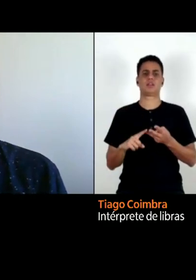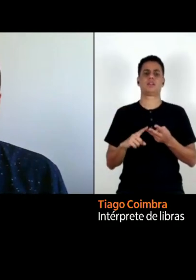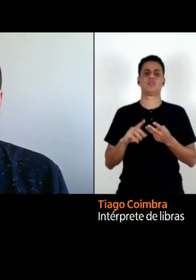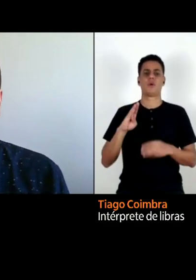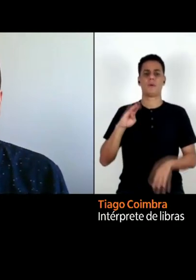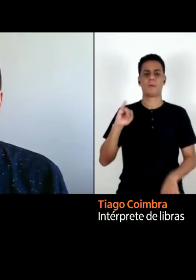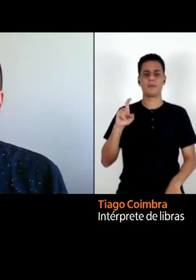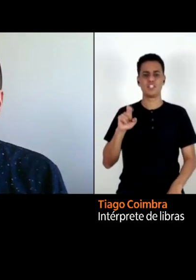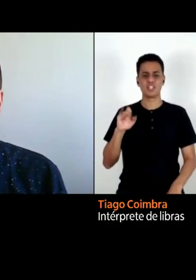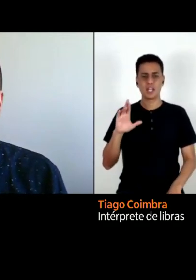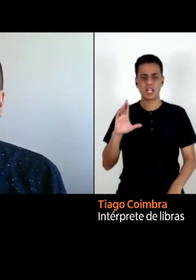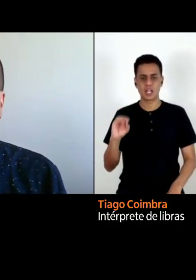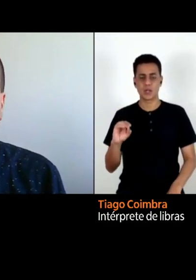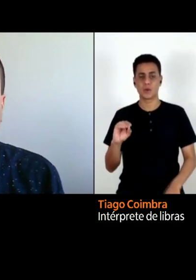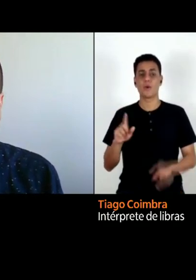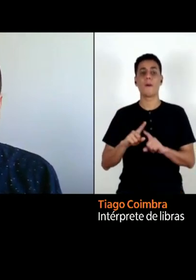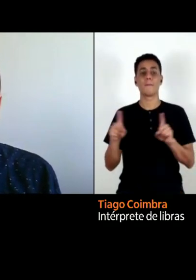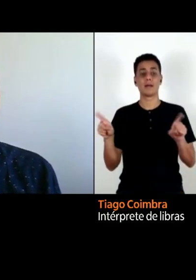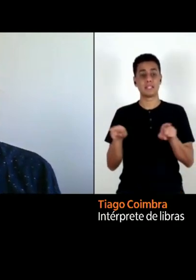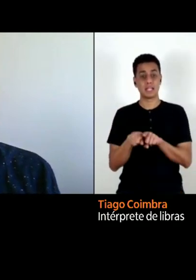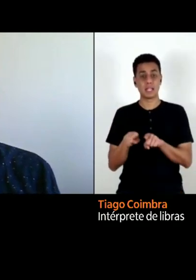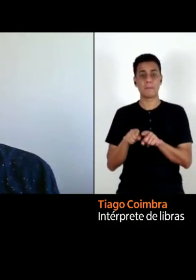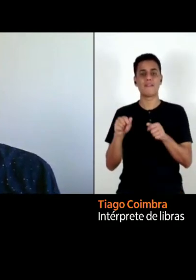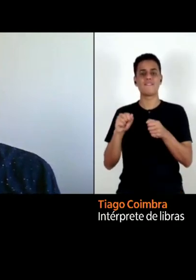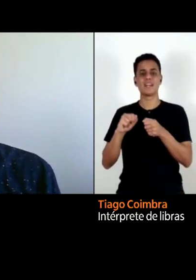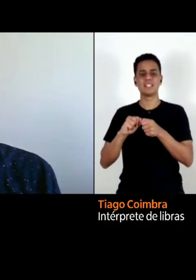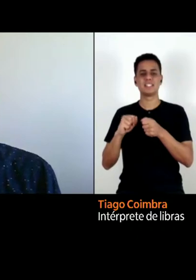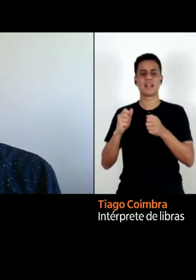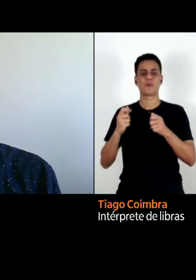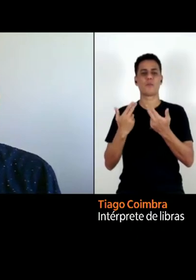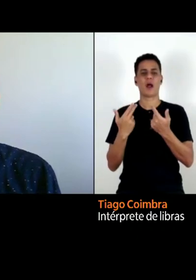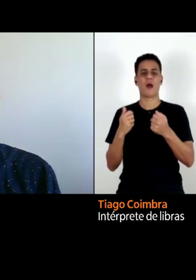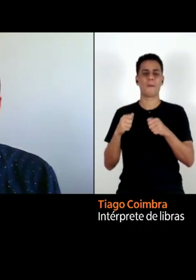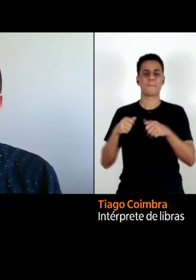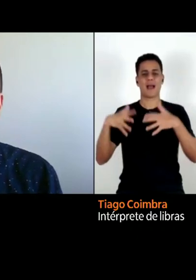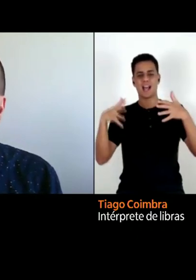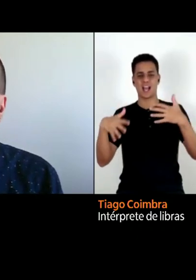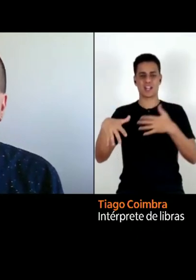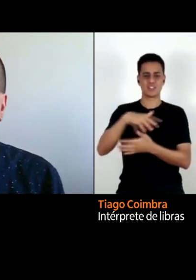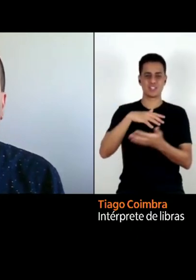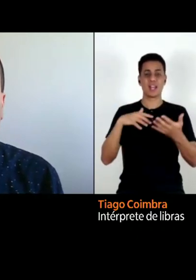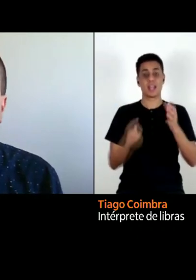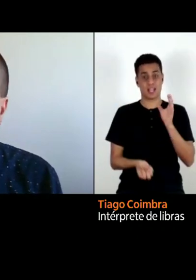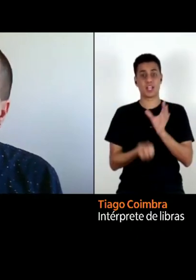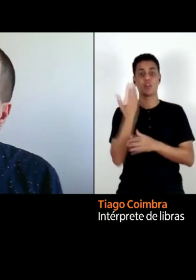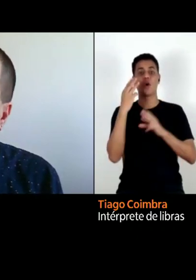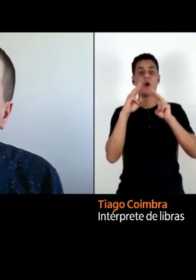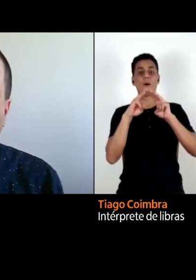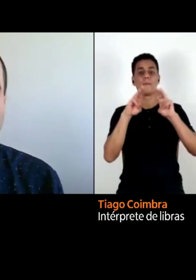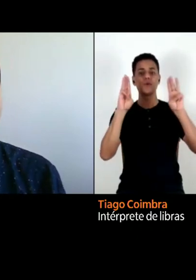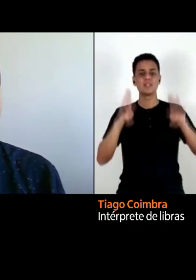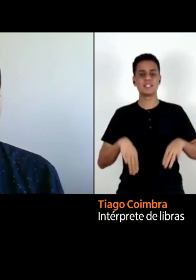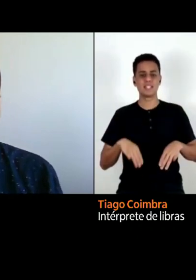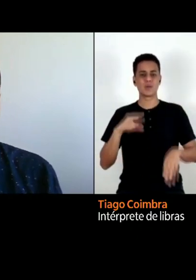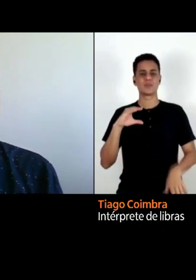primeiro hipnoilusionista do Brasil, inventor do Museu de Cera Panteão